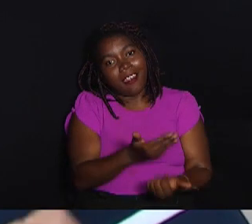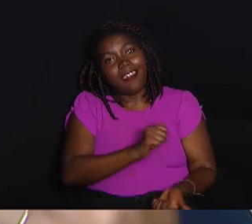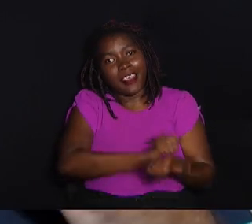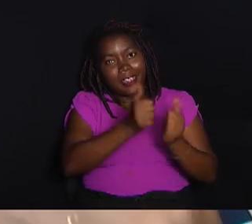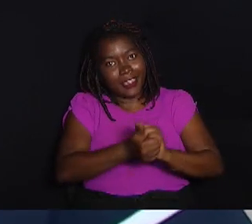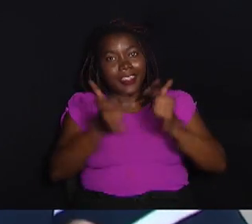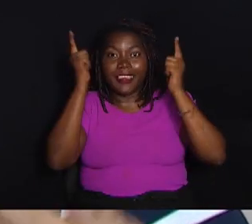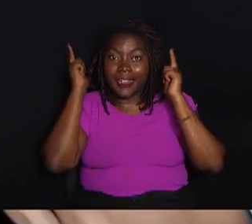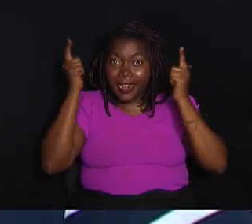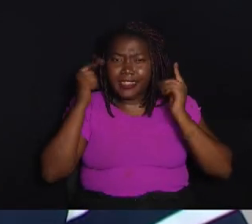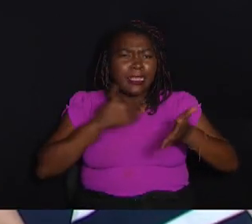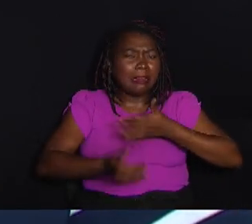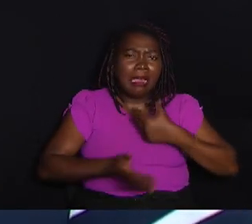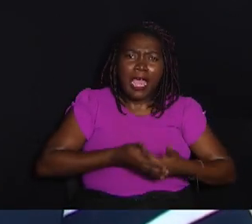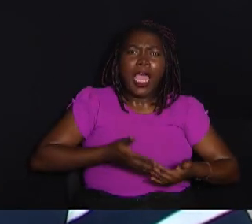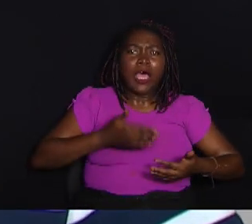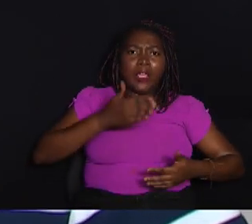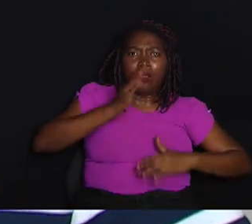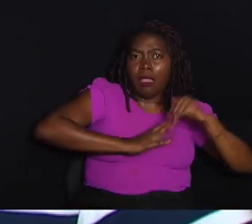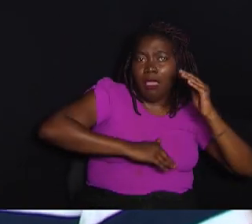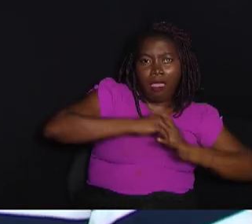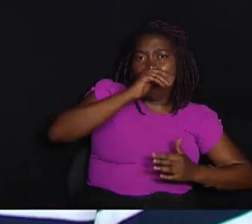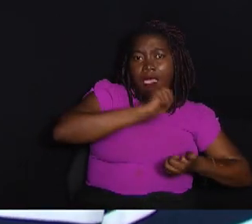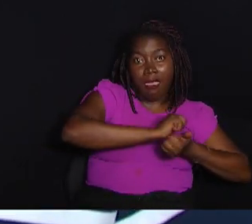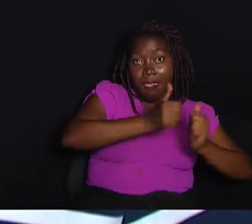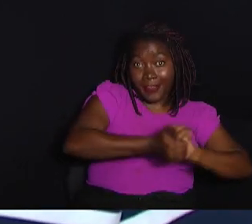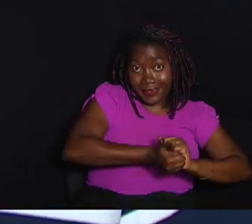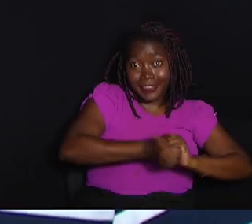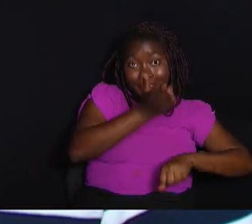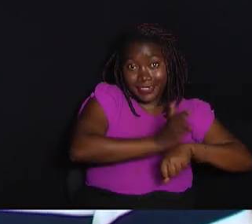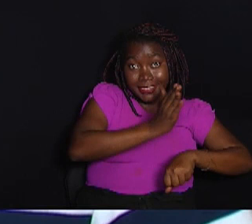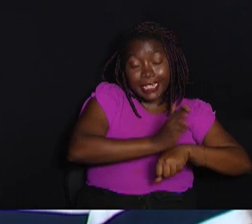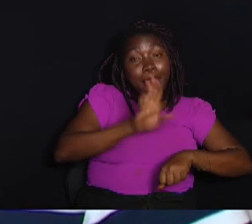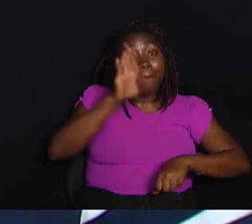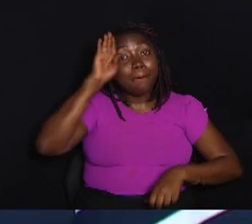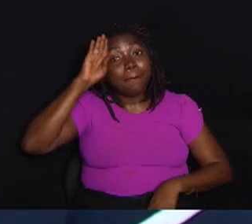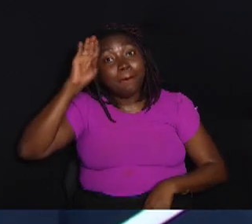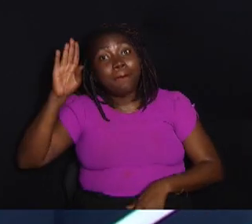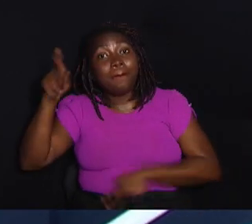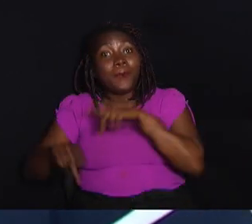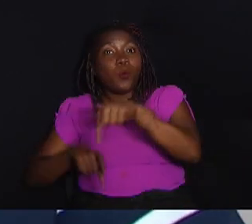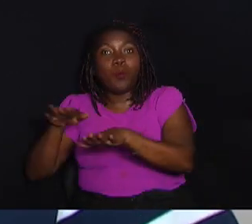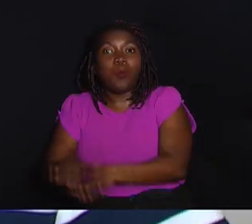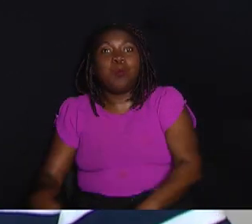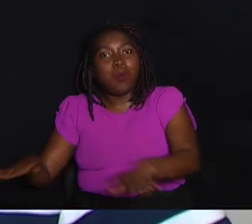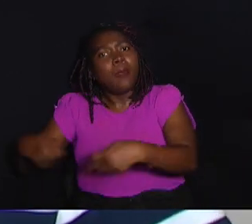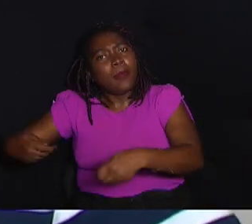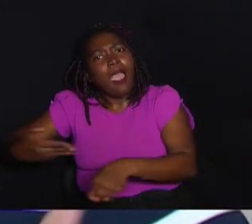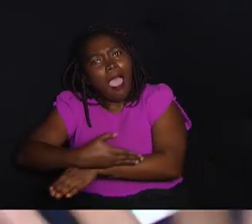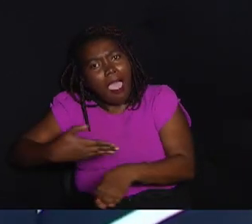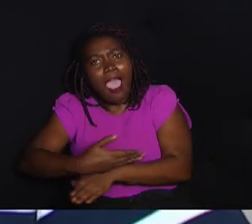tanto de atletas que praticam suas modalidades mas principalmente da população como um todo que precisa do acesso a